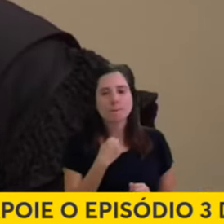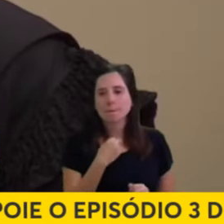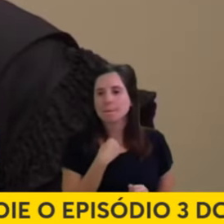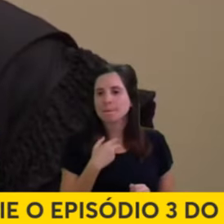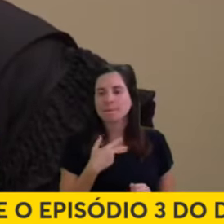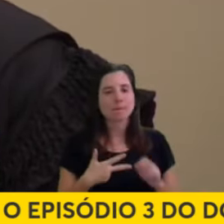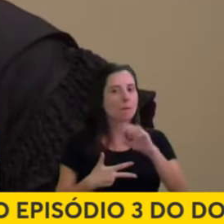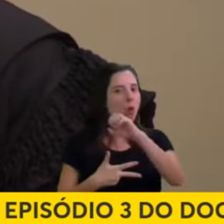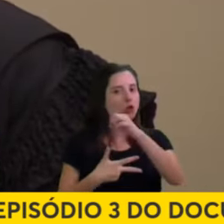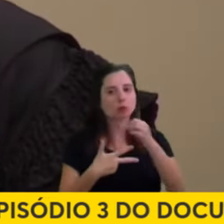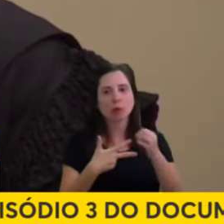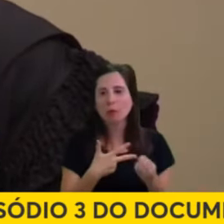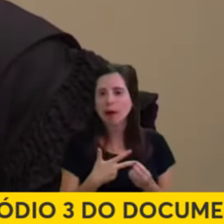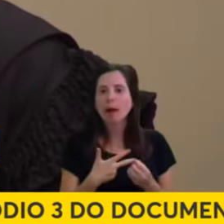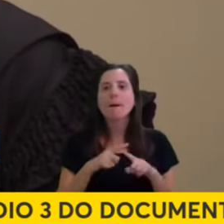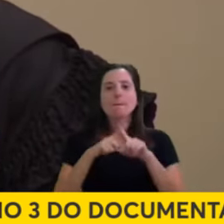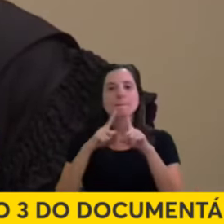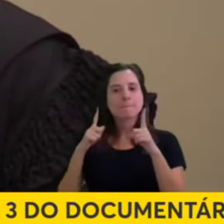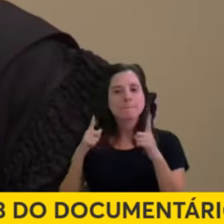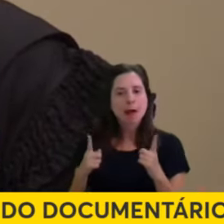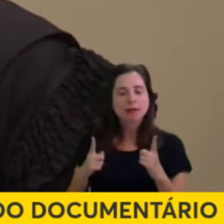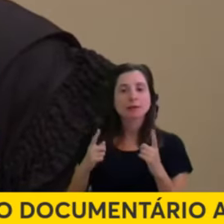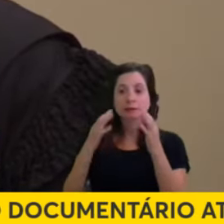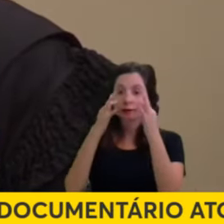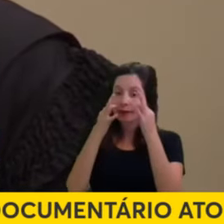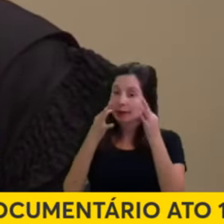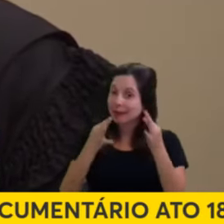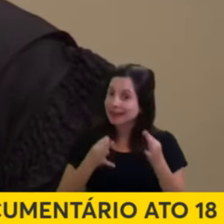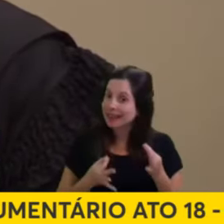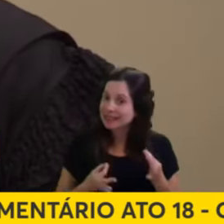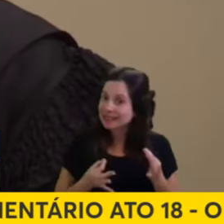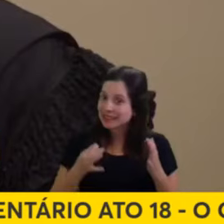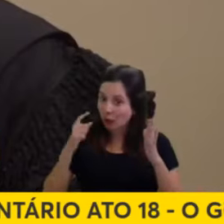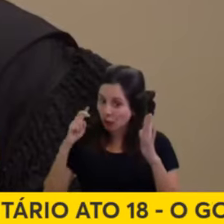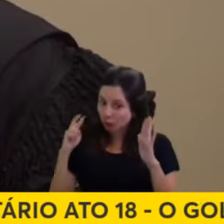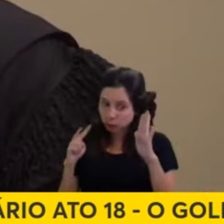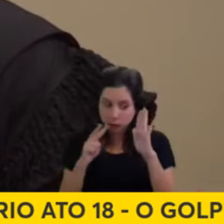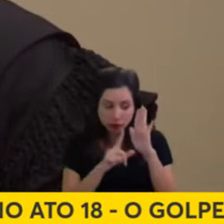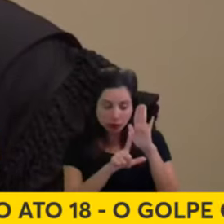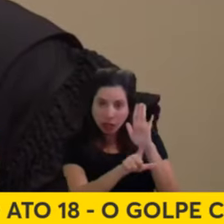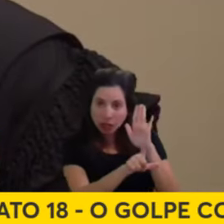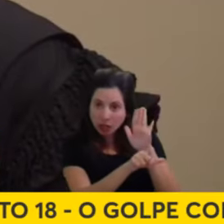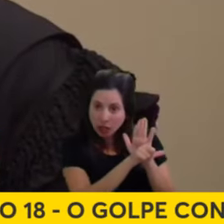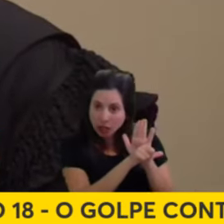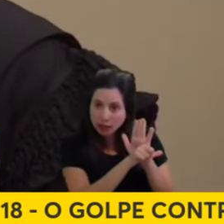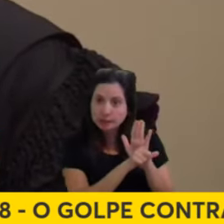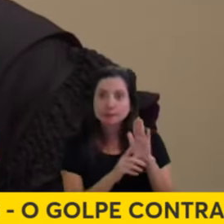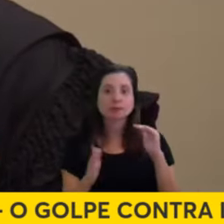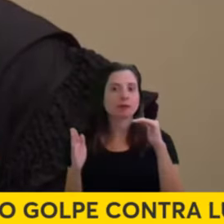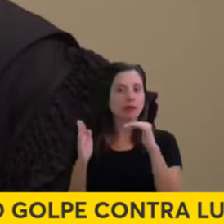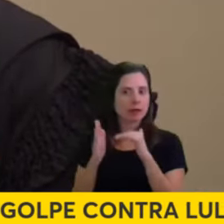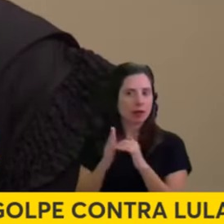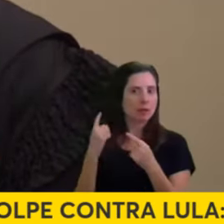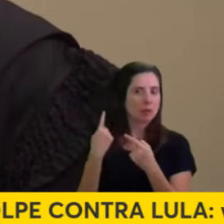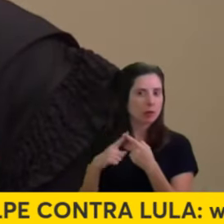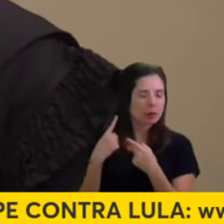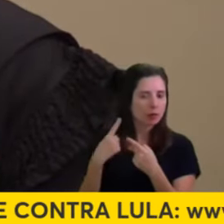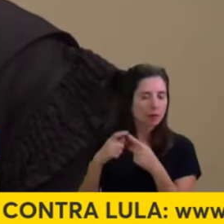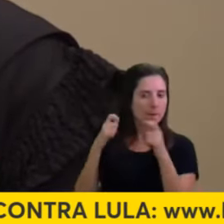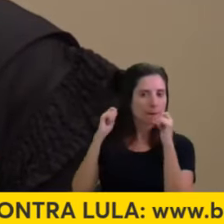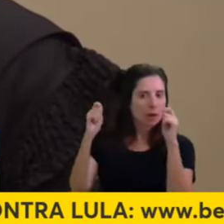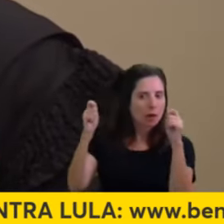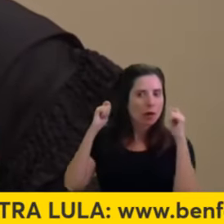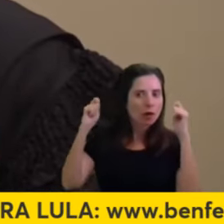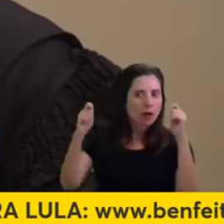mas sim prestar a jurisdição atento às leis e principalmente ao arcabouço constitucional vigente até porque os mesmos atores que protestam em Face dos representantes